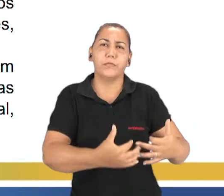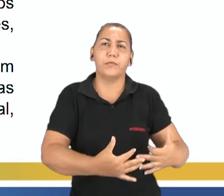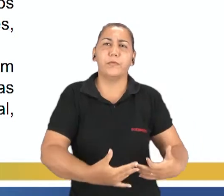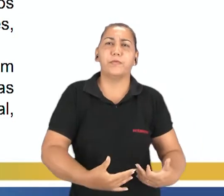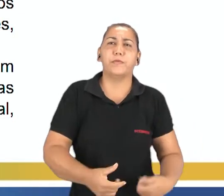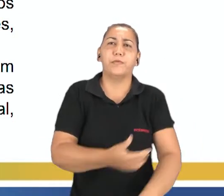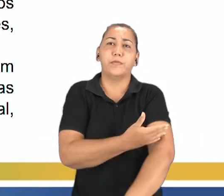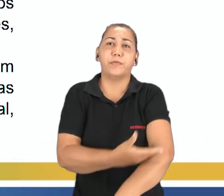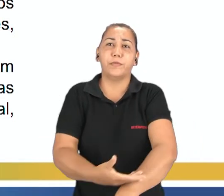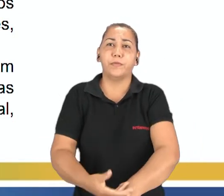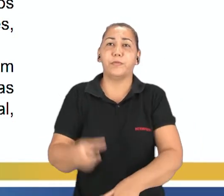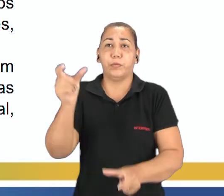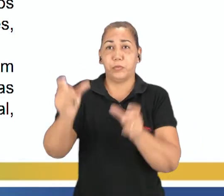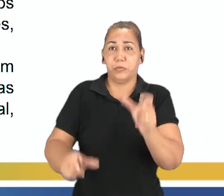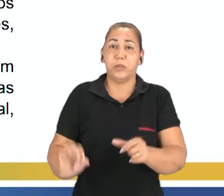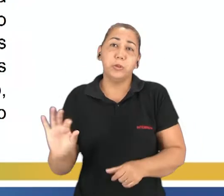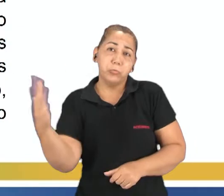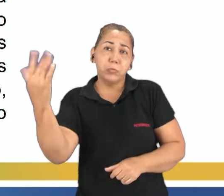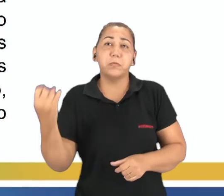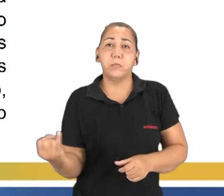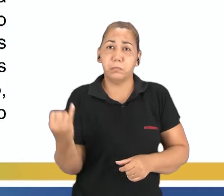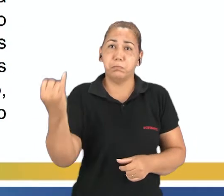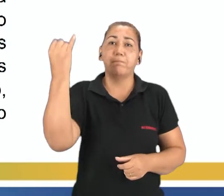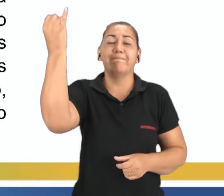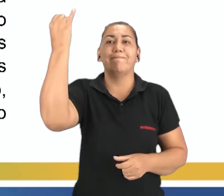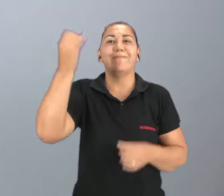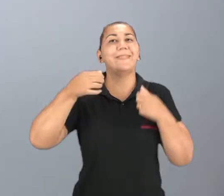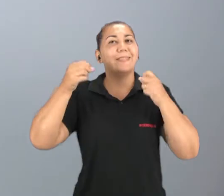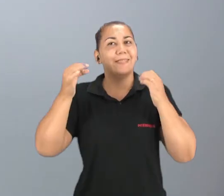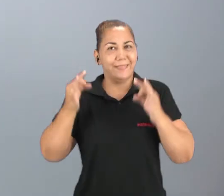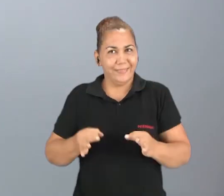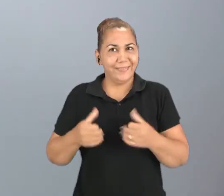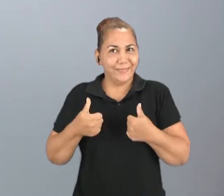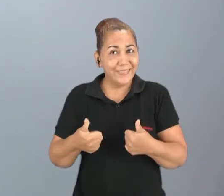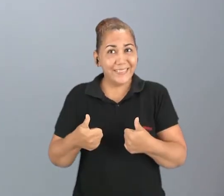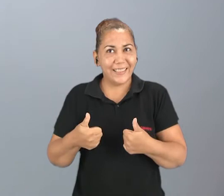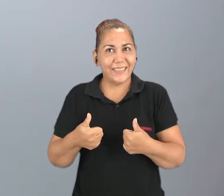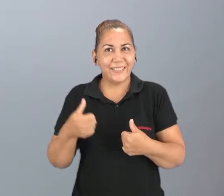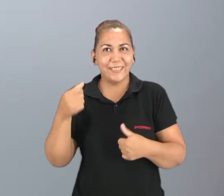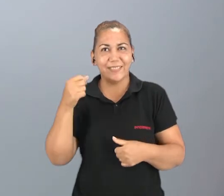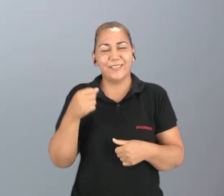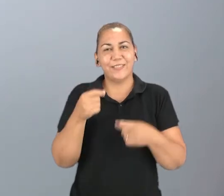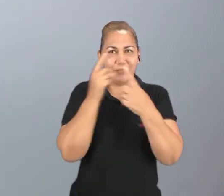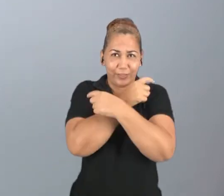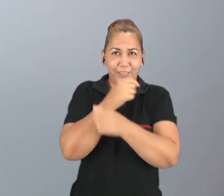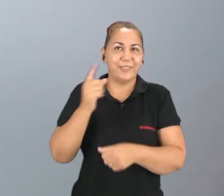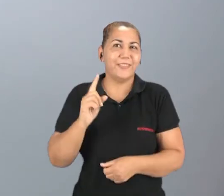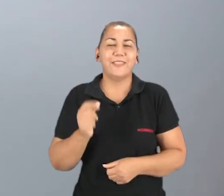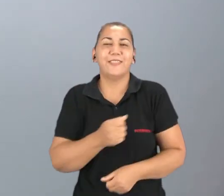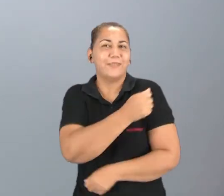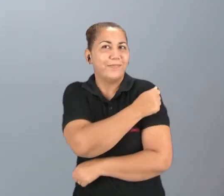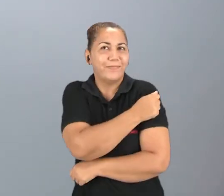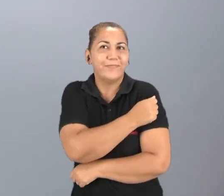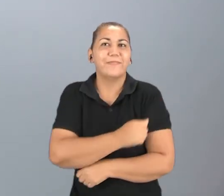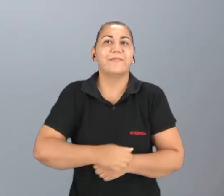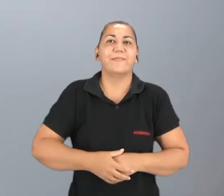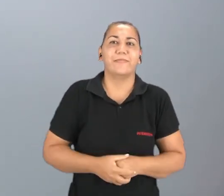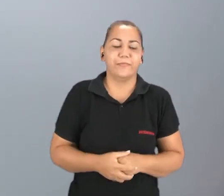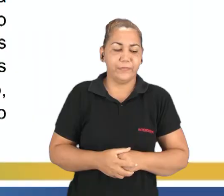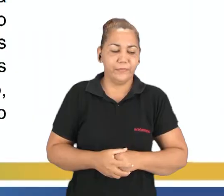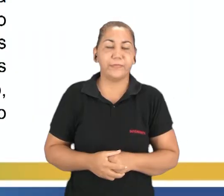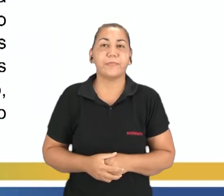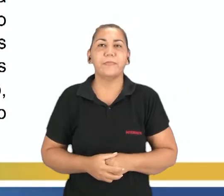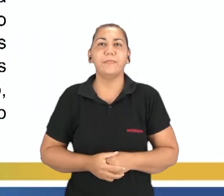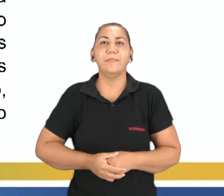e acontecimentos importantes. Certinho? Nada difícil, meu aluno? Então, vamos continuar aqui. Olha só, o que nós vamos